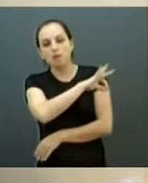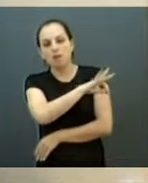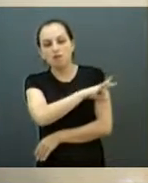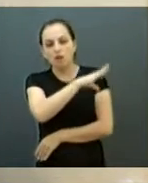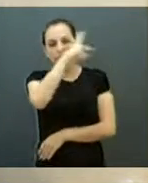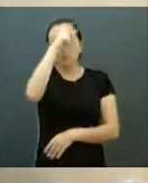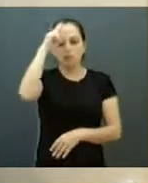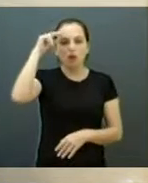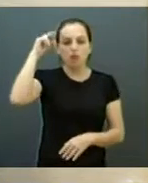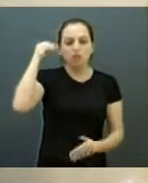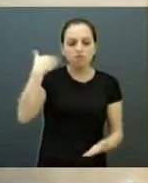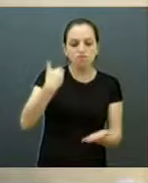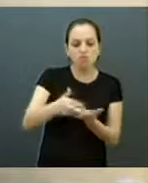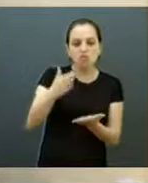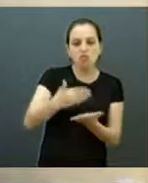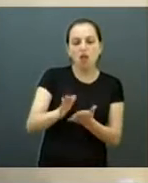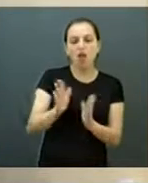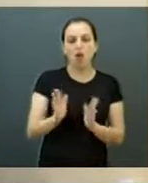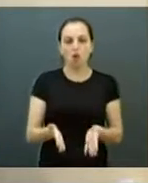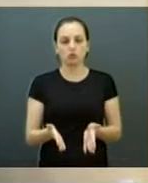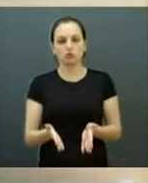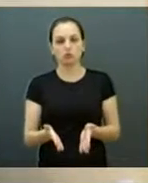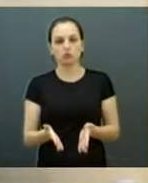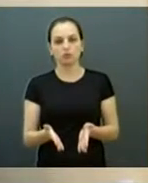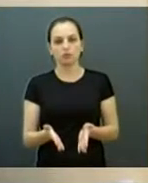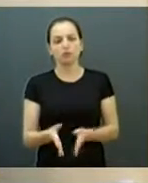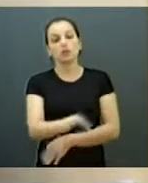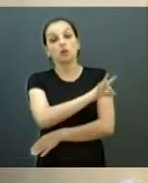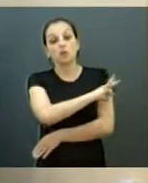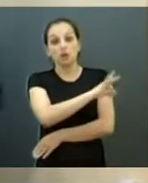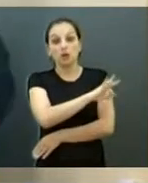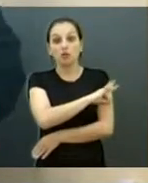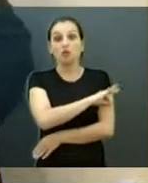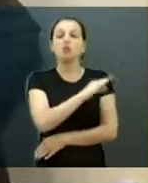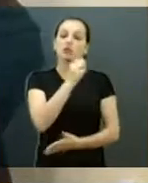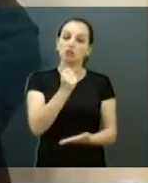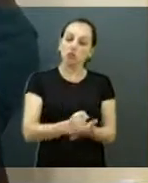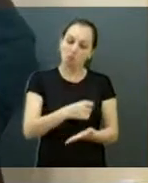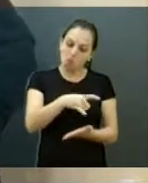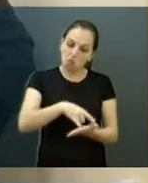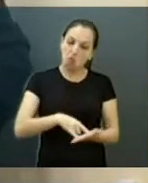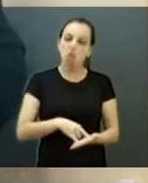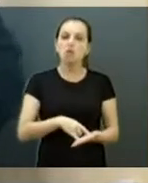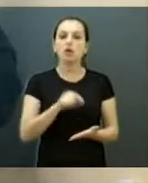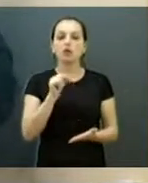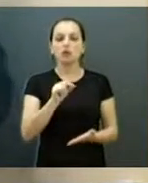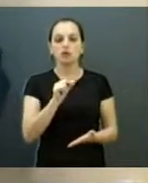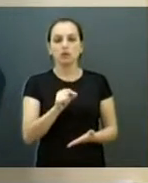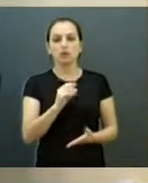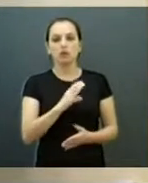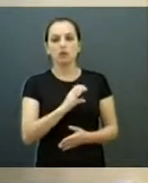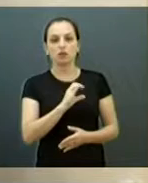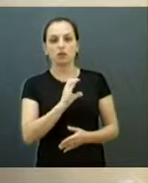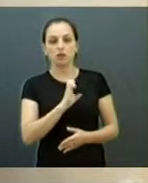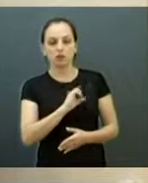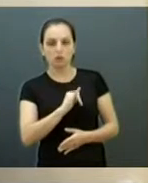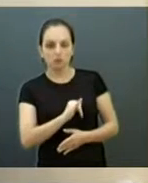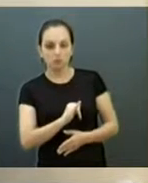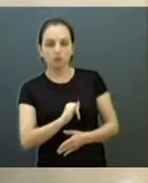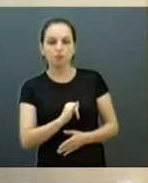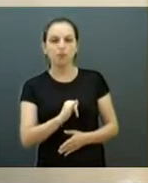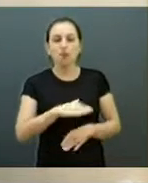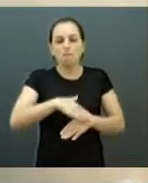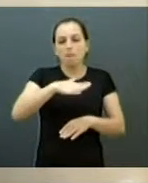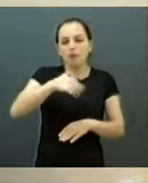questionei também a prefeitura presidente da prefeitura mesmo tá documentado aquino que eu protocolei na cei são